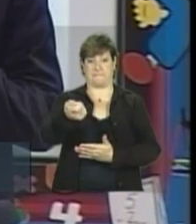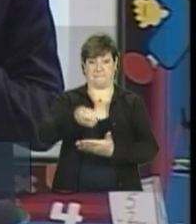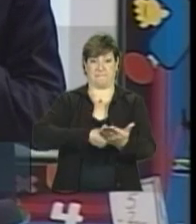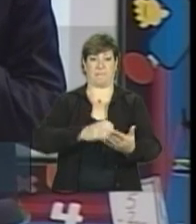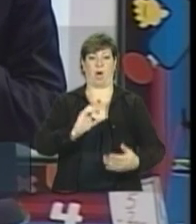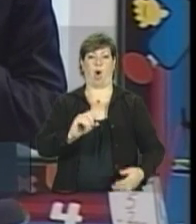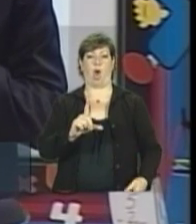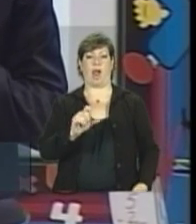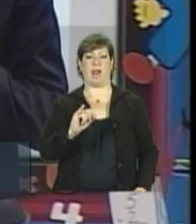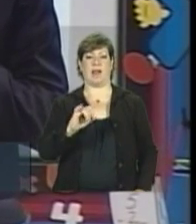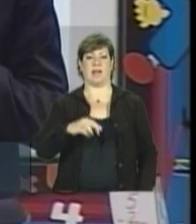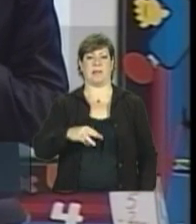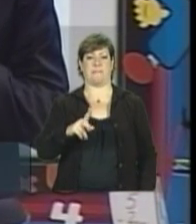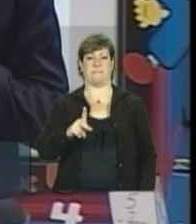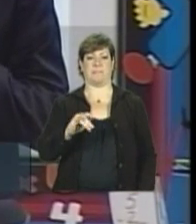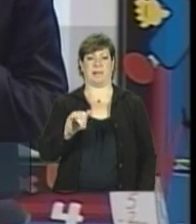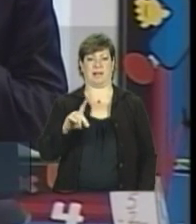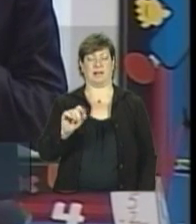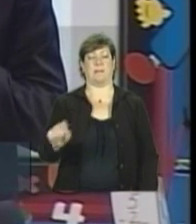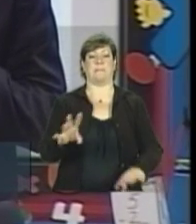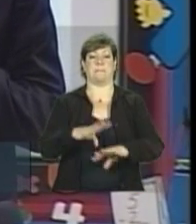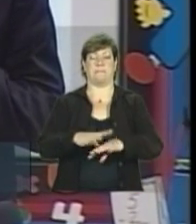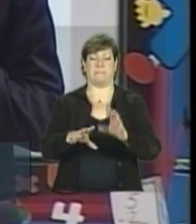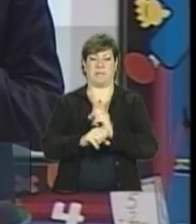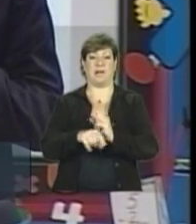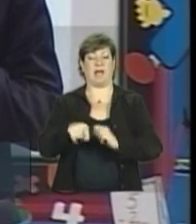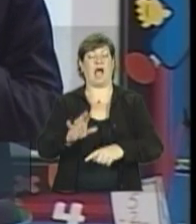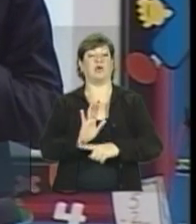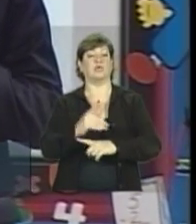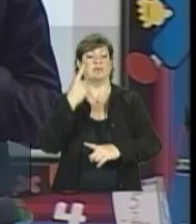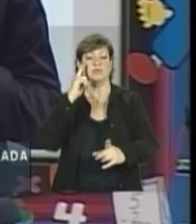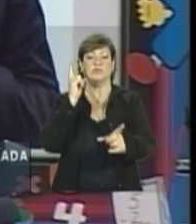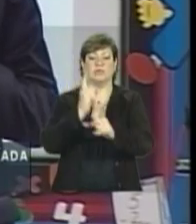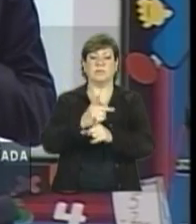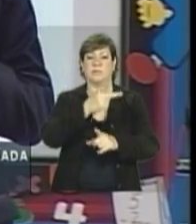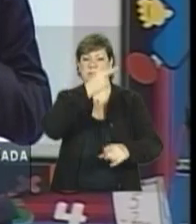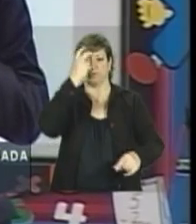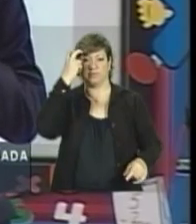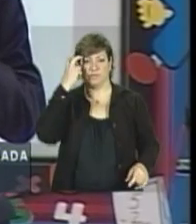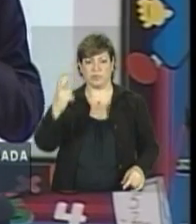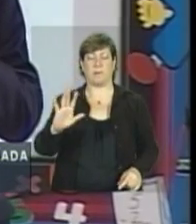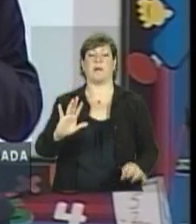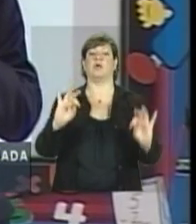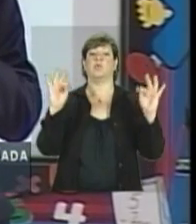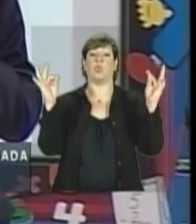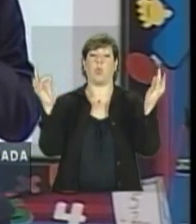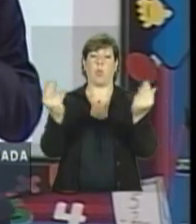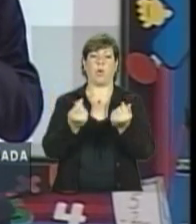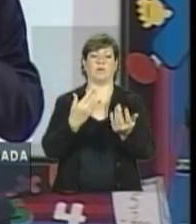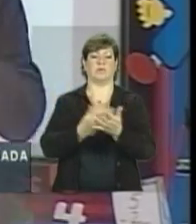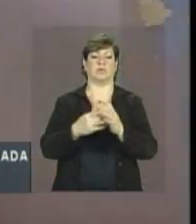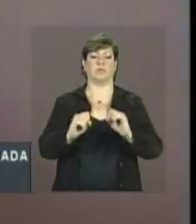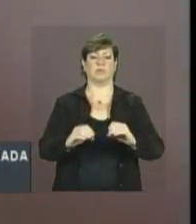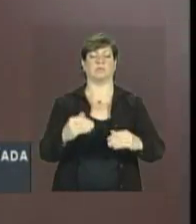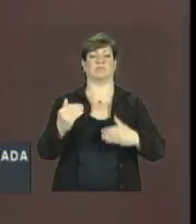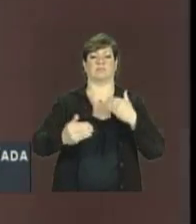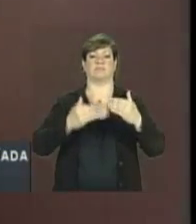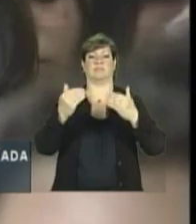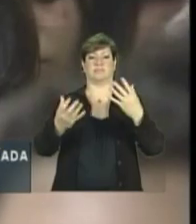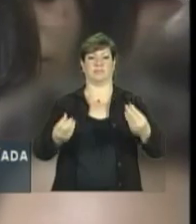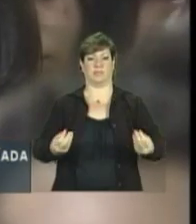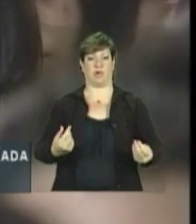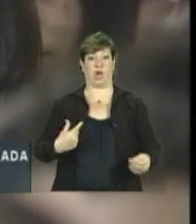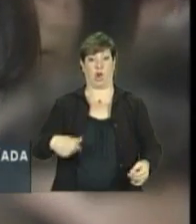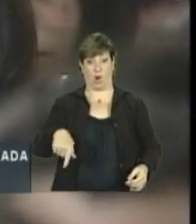ela tem permitido não só revelar grandes talentos, mas todo o sistema de ensino tem evoluído. Nós somos